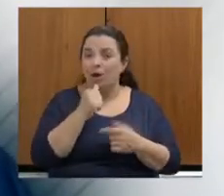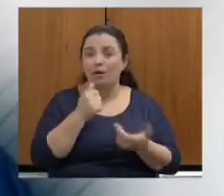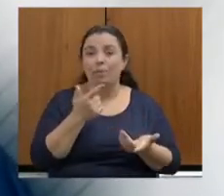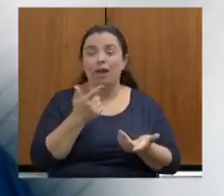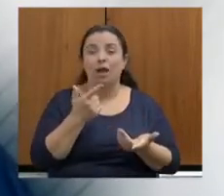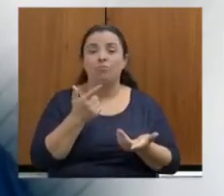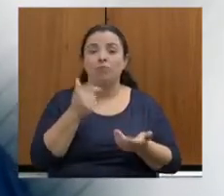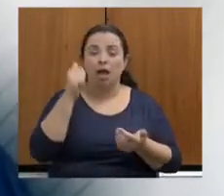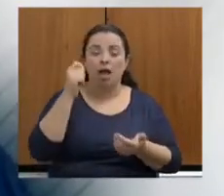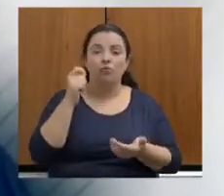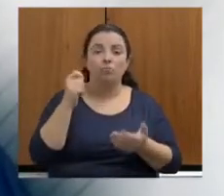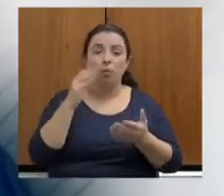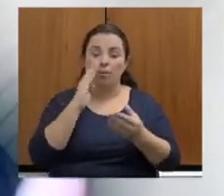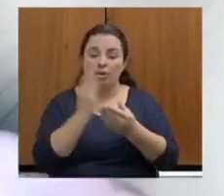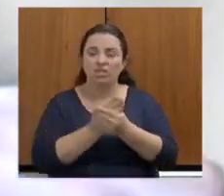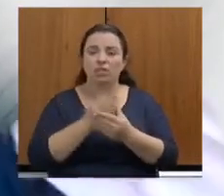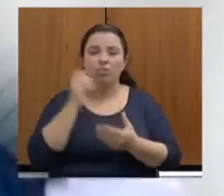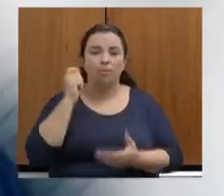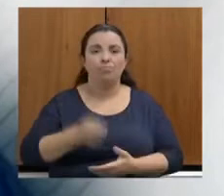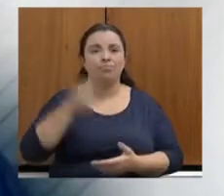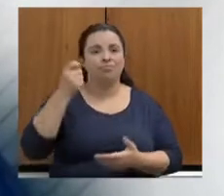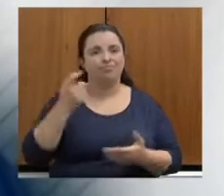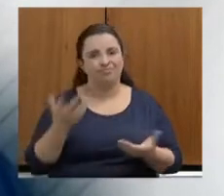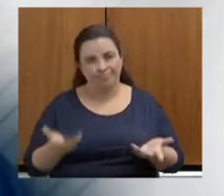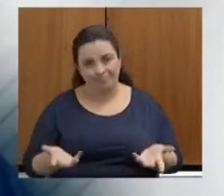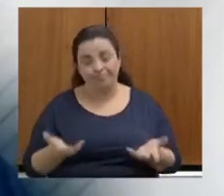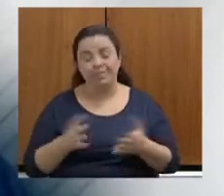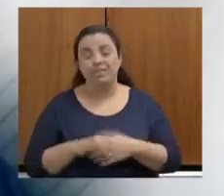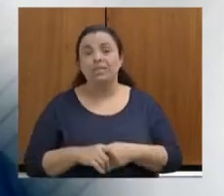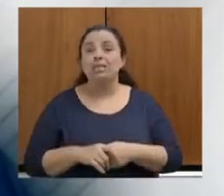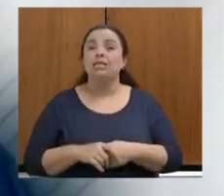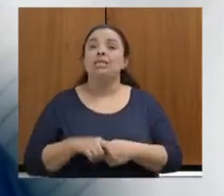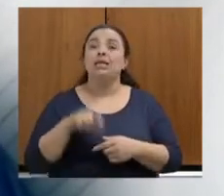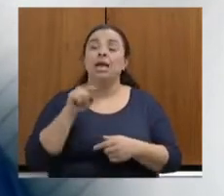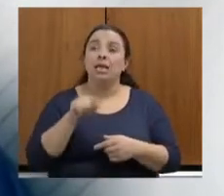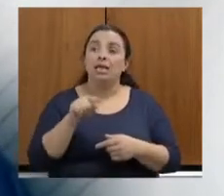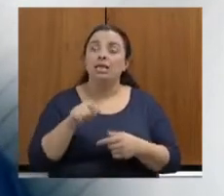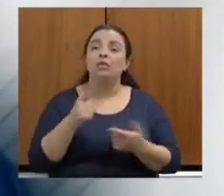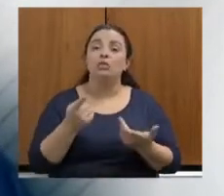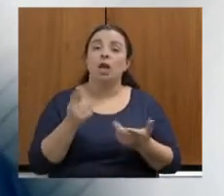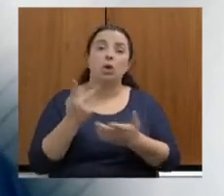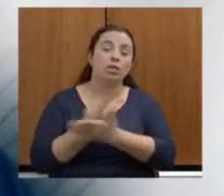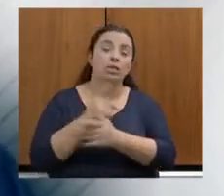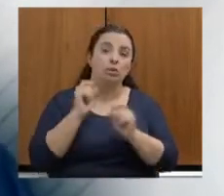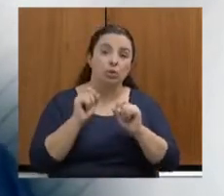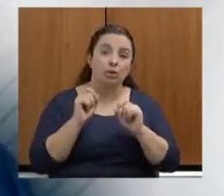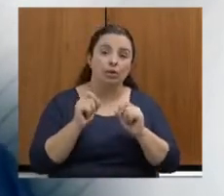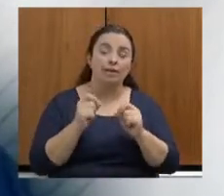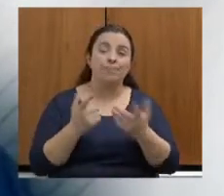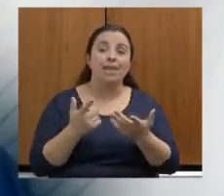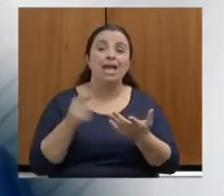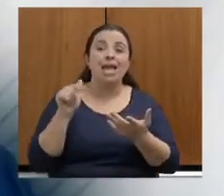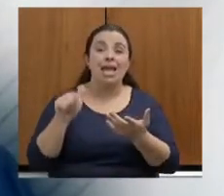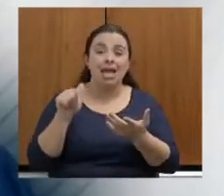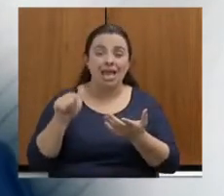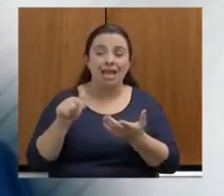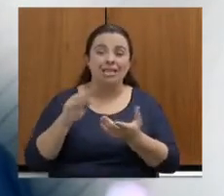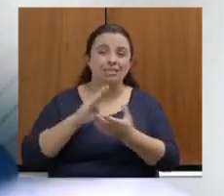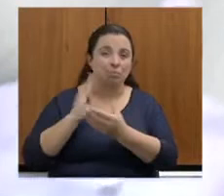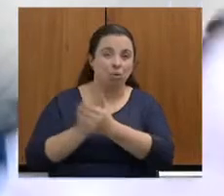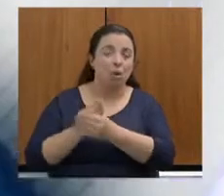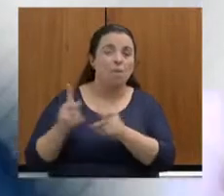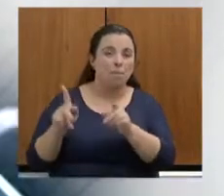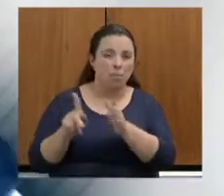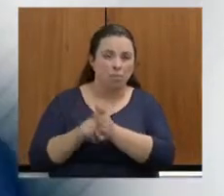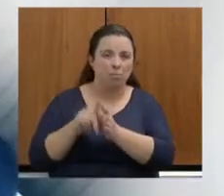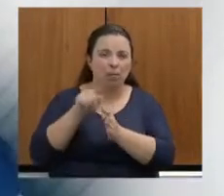e isso levou é Até recentemente vários recursos começaram a ser julgados mas esse recurso estavam há